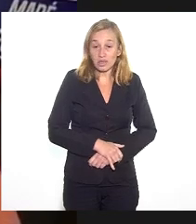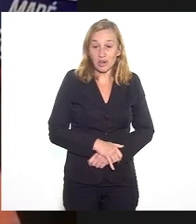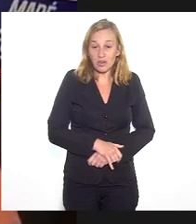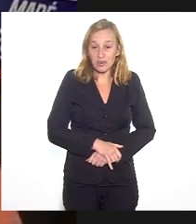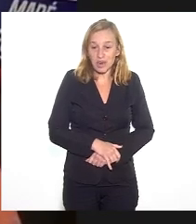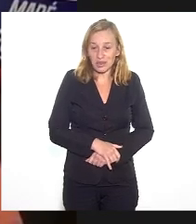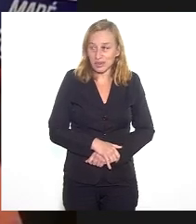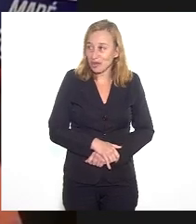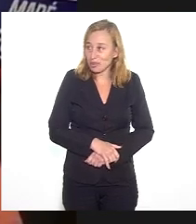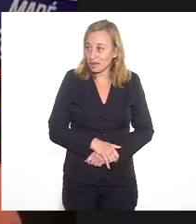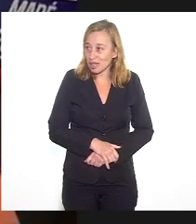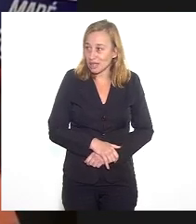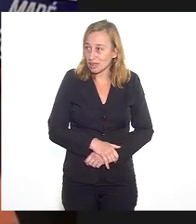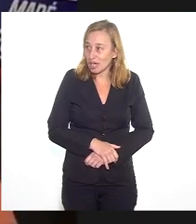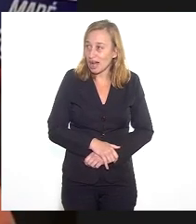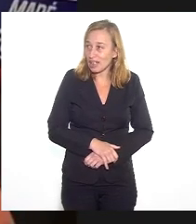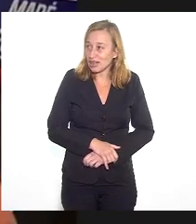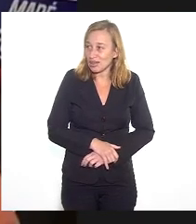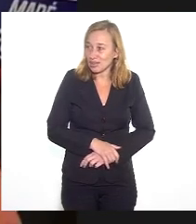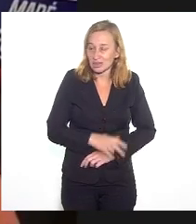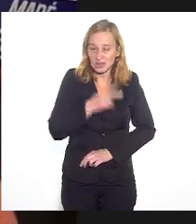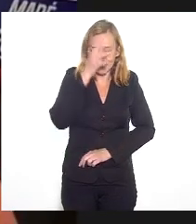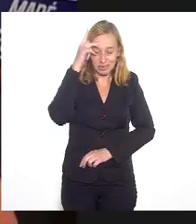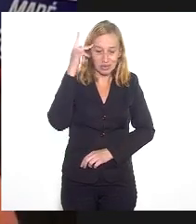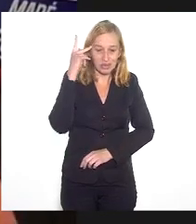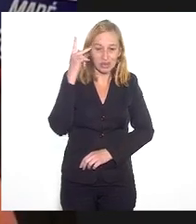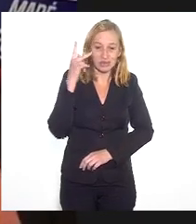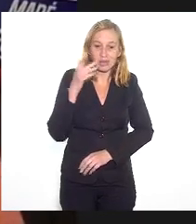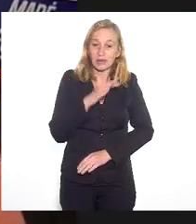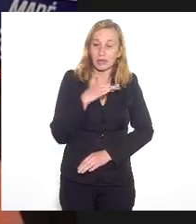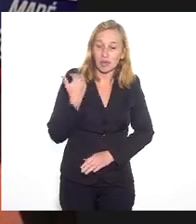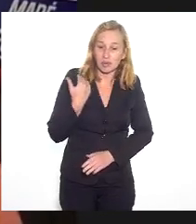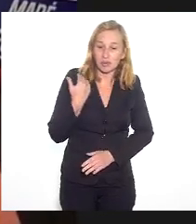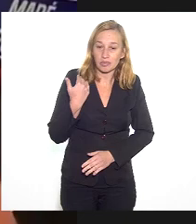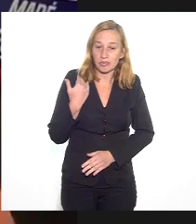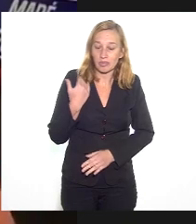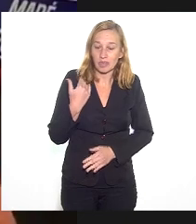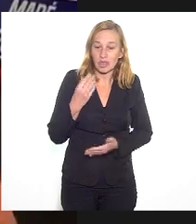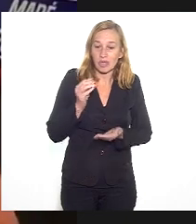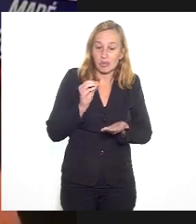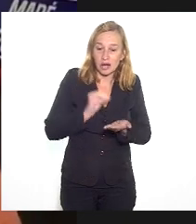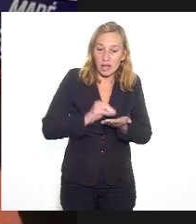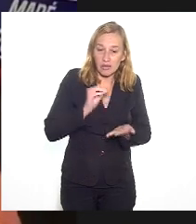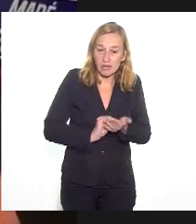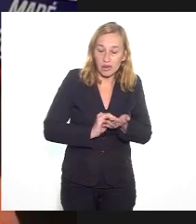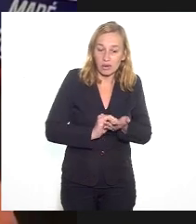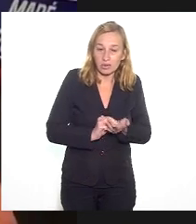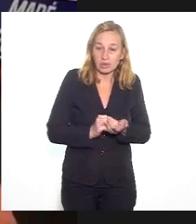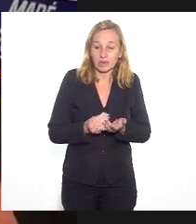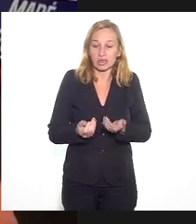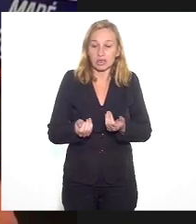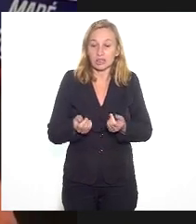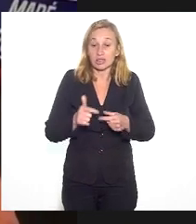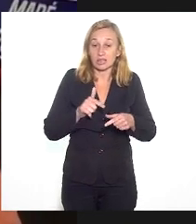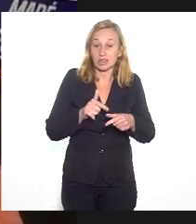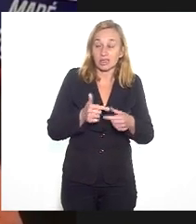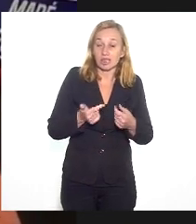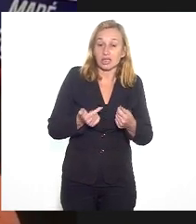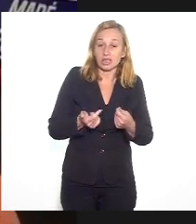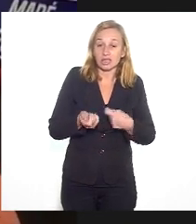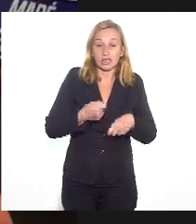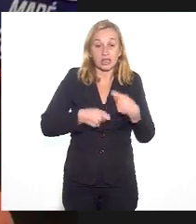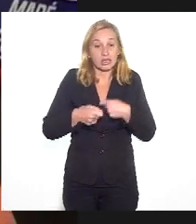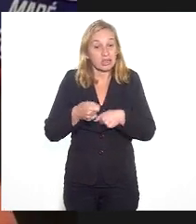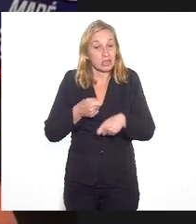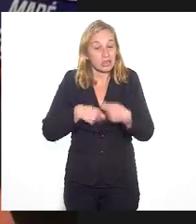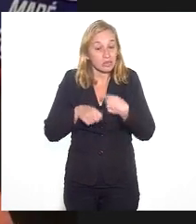Covid-19, pessoas mortas também pela negligência, pela omissão de governos negacionistas ou de governos